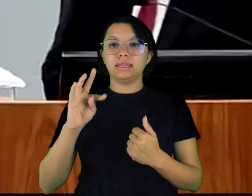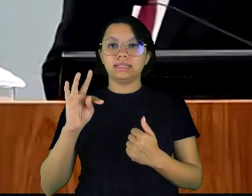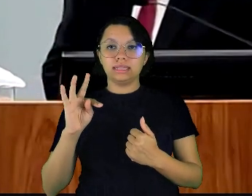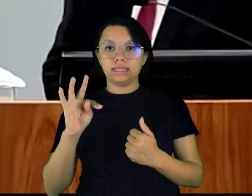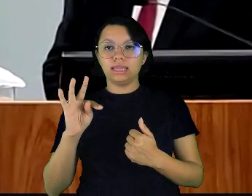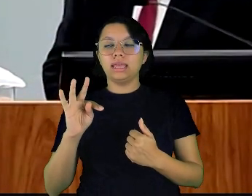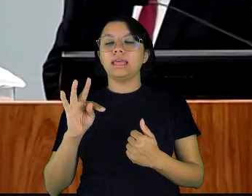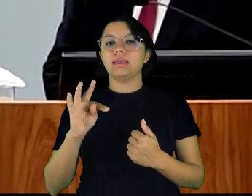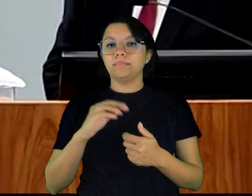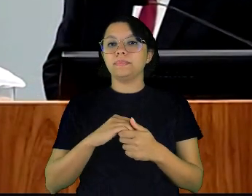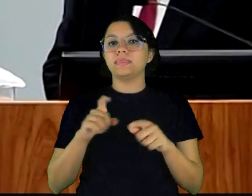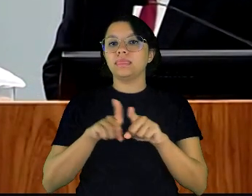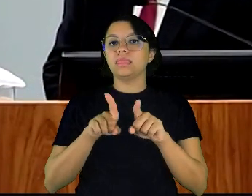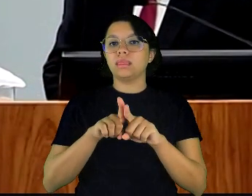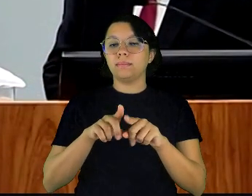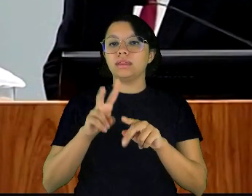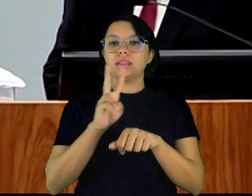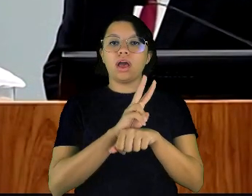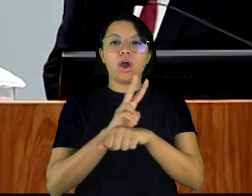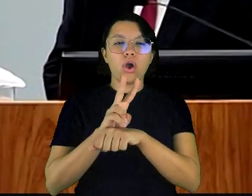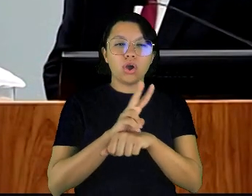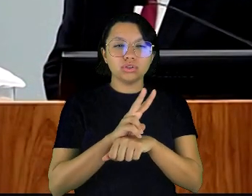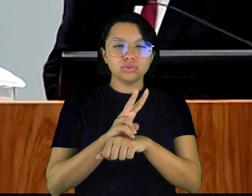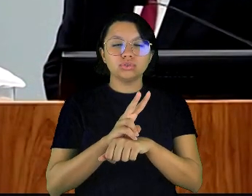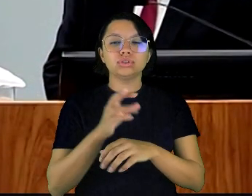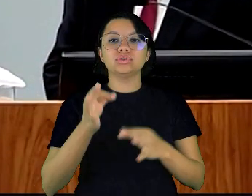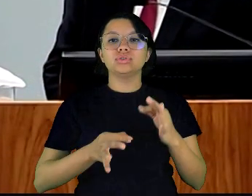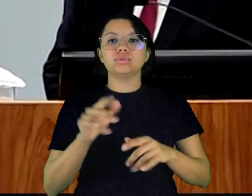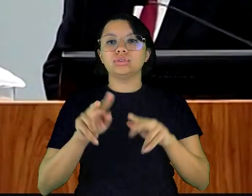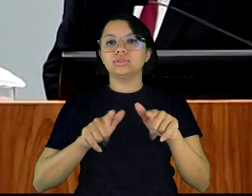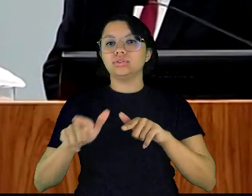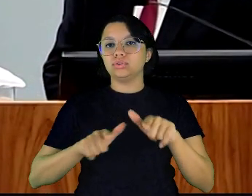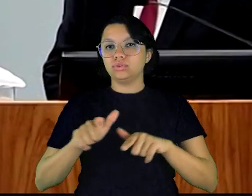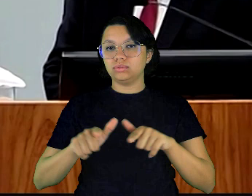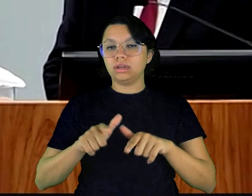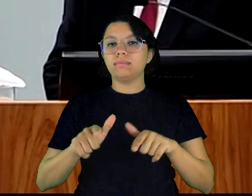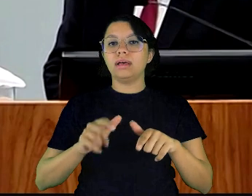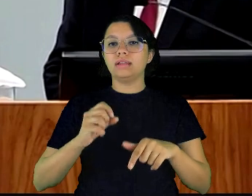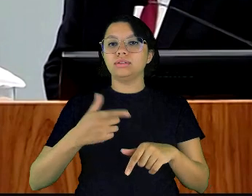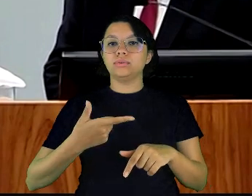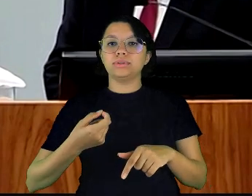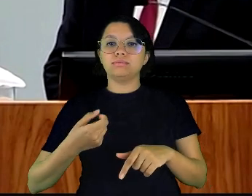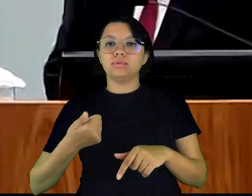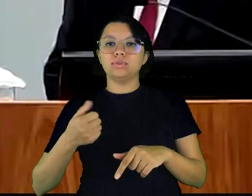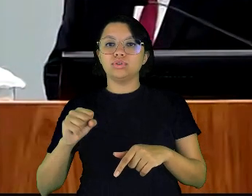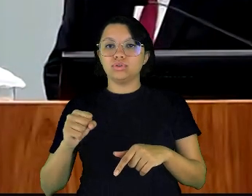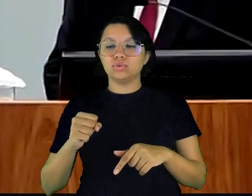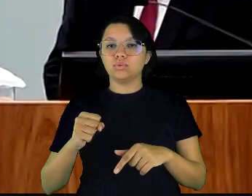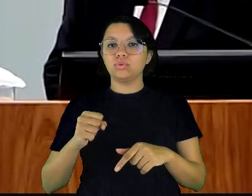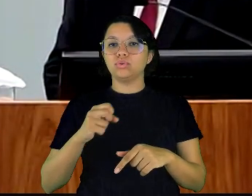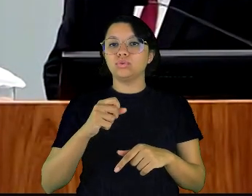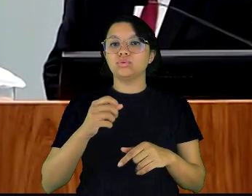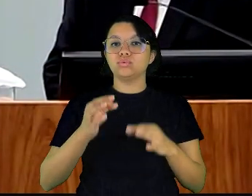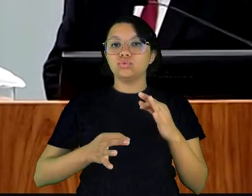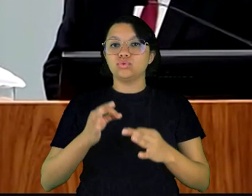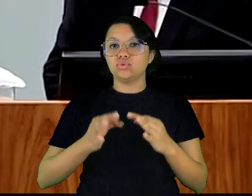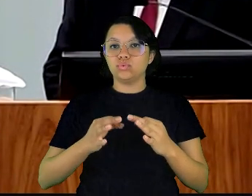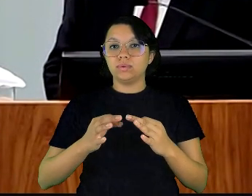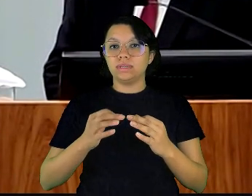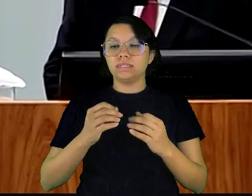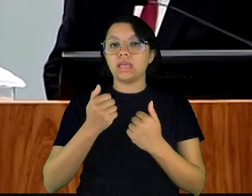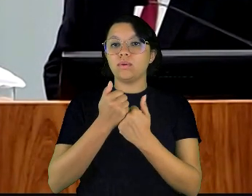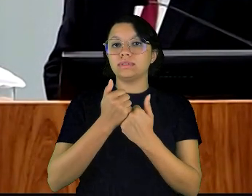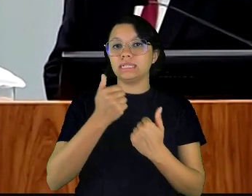2018, e juiz auxiliar da Corregedoria Geral da Justiça do Trabalho, em 2018. e juiz vice-auxiliar da vice-presidência do